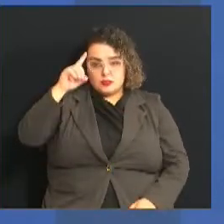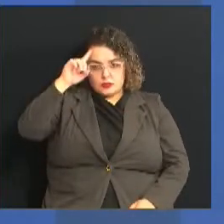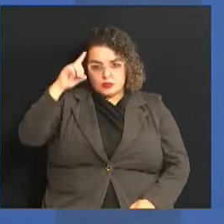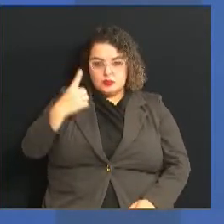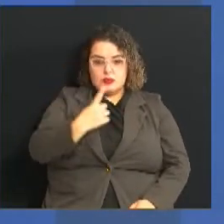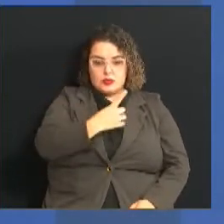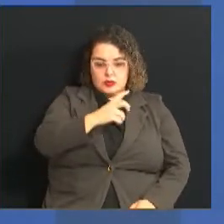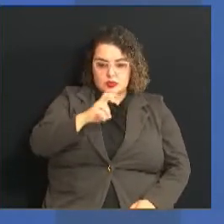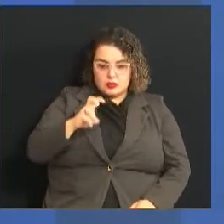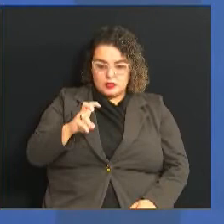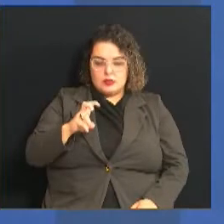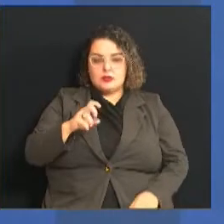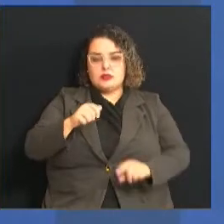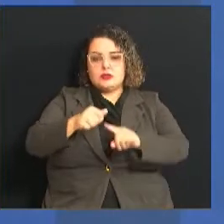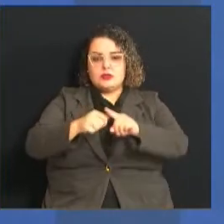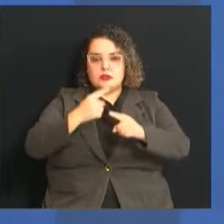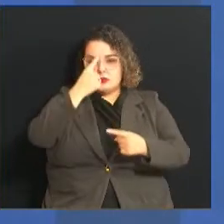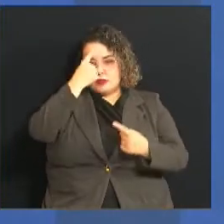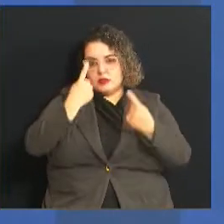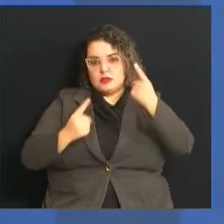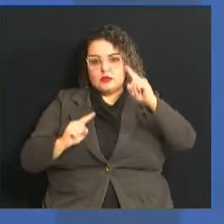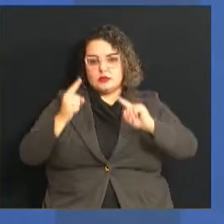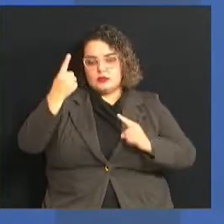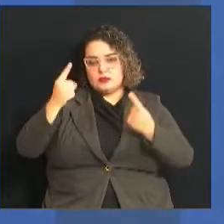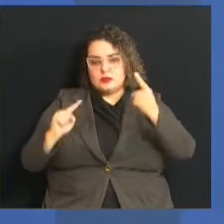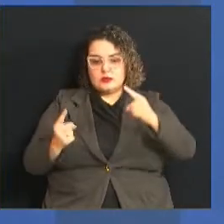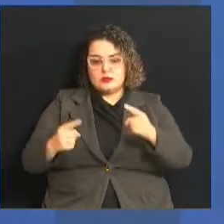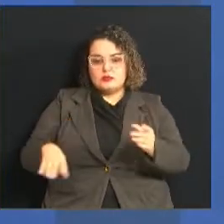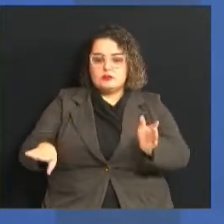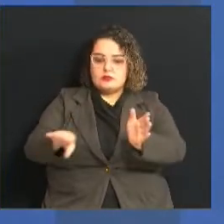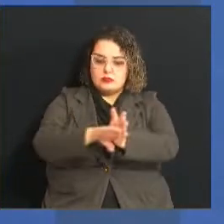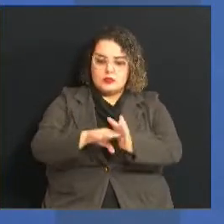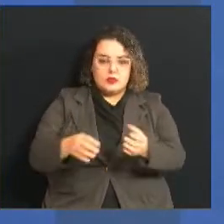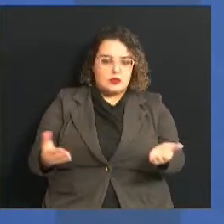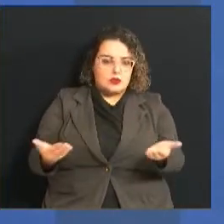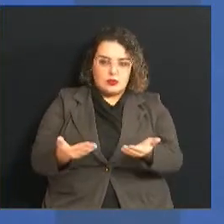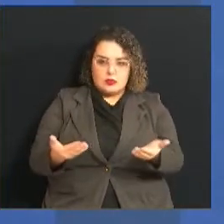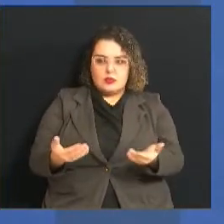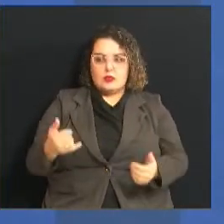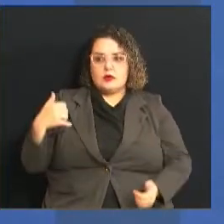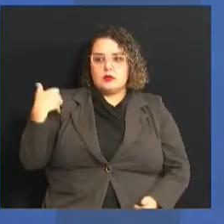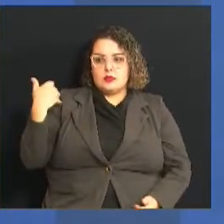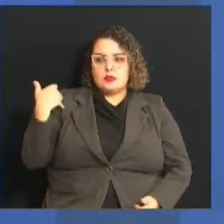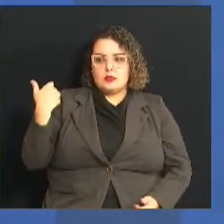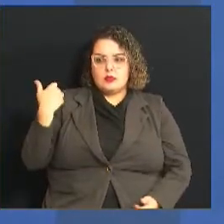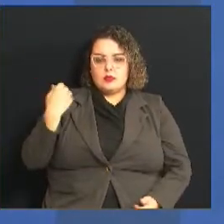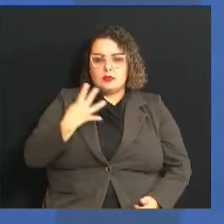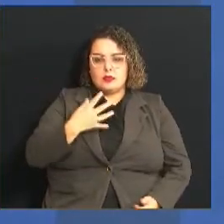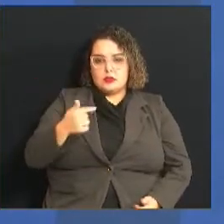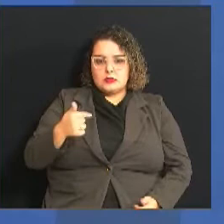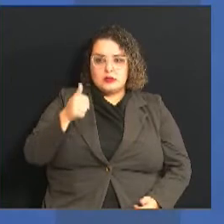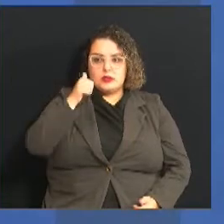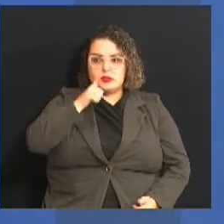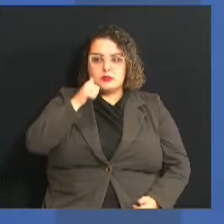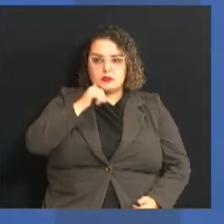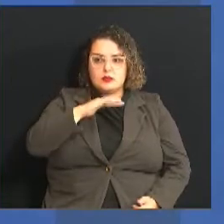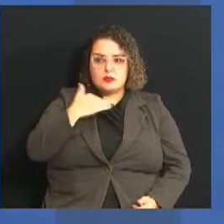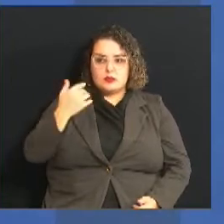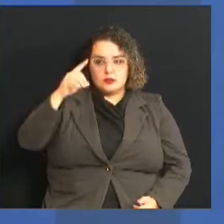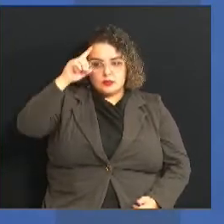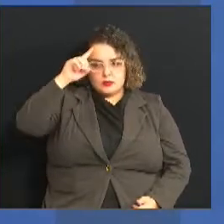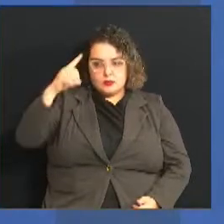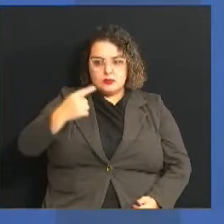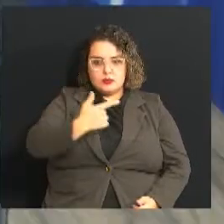só que a confirmação pelo motivo veio só agora, e também a mulher de 47 anos com comorbidades que faleceu no dia 27